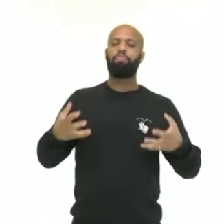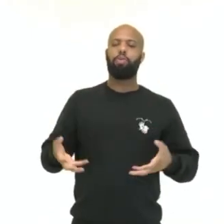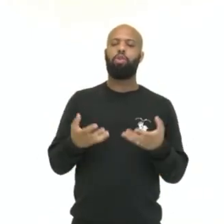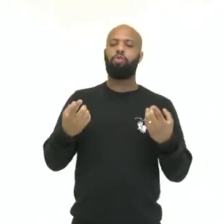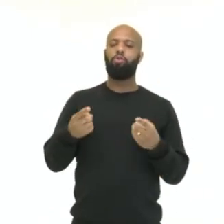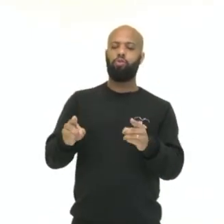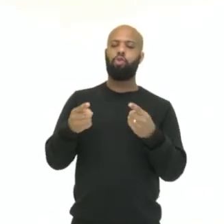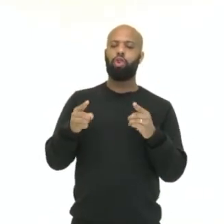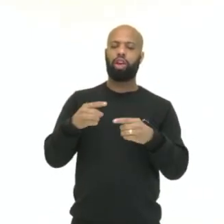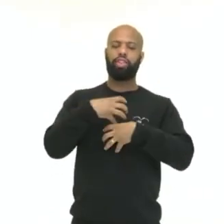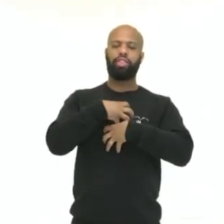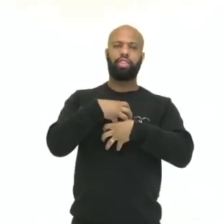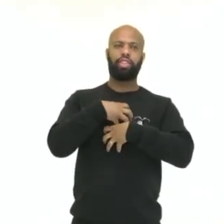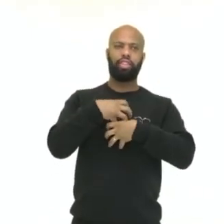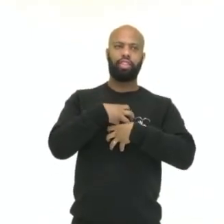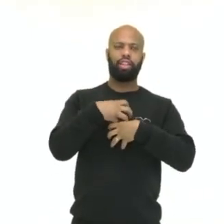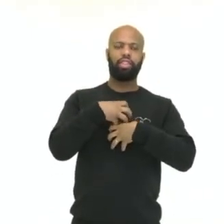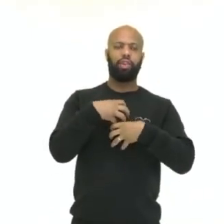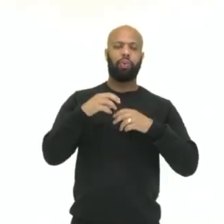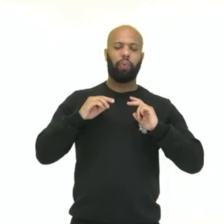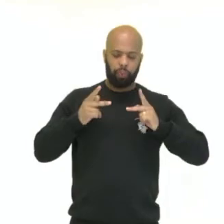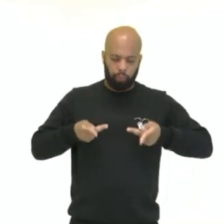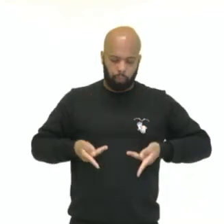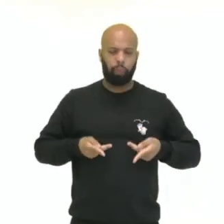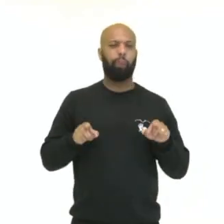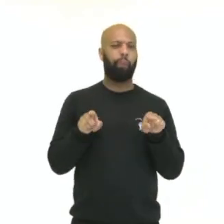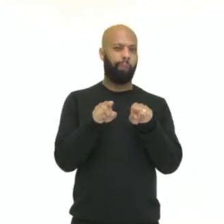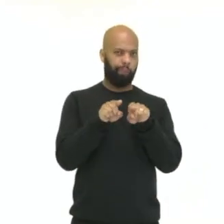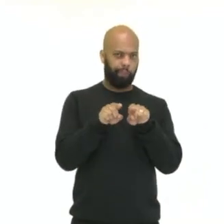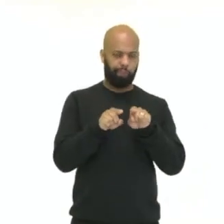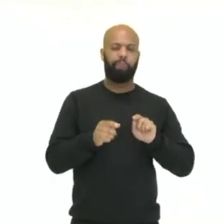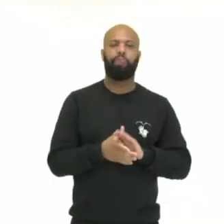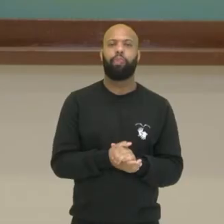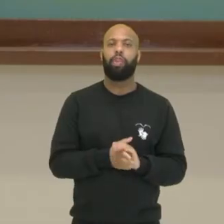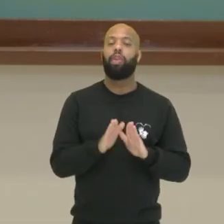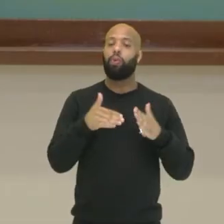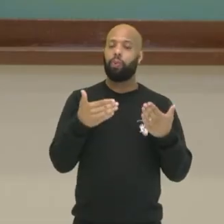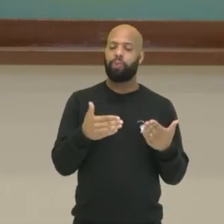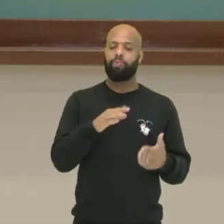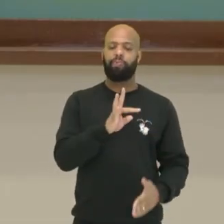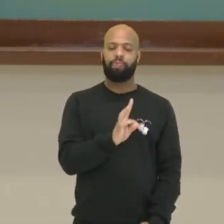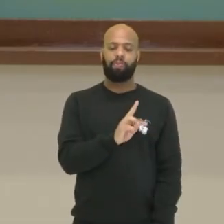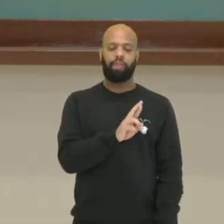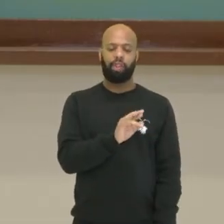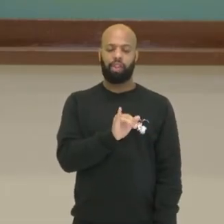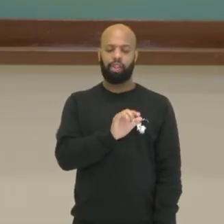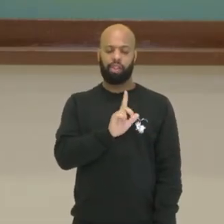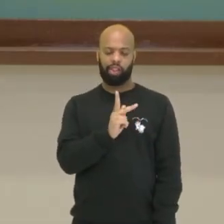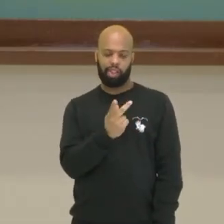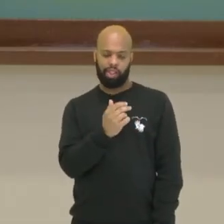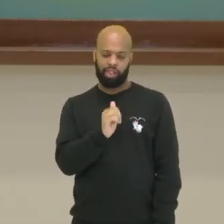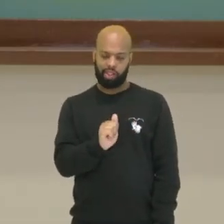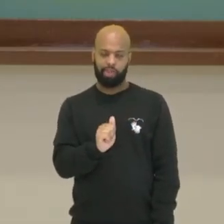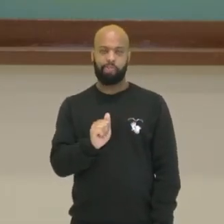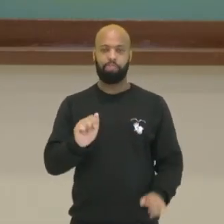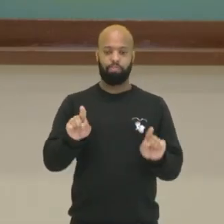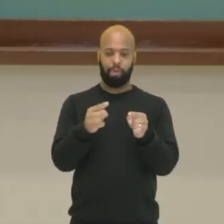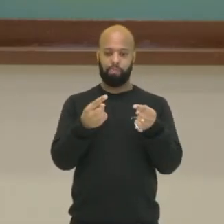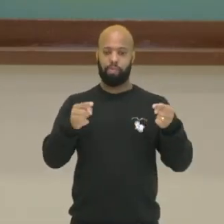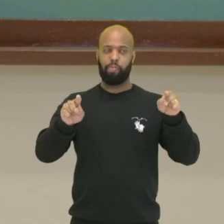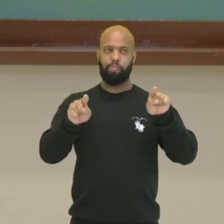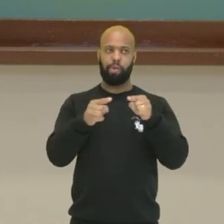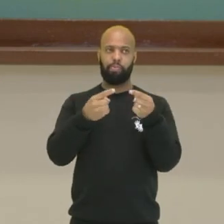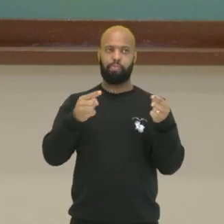afirmar sensações humanas. Então a trilha sonora ou trilha musical, ela